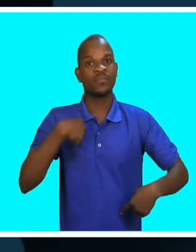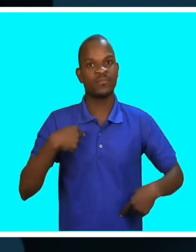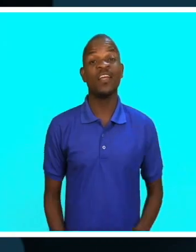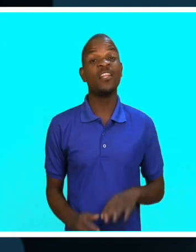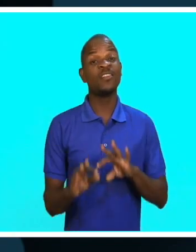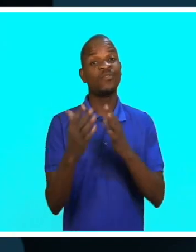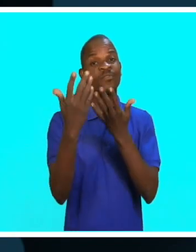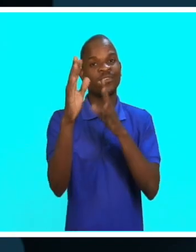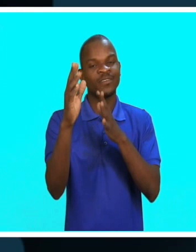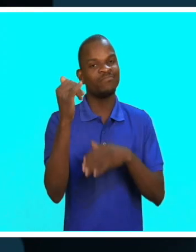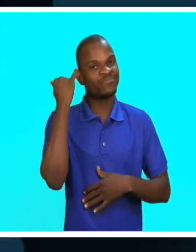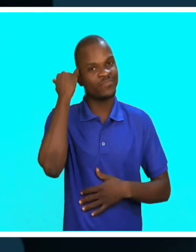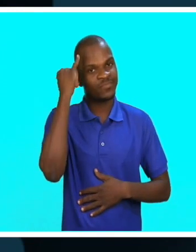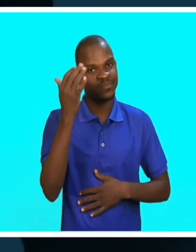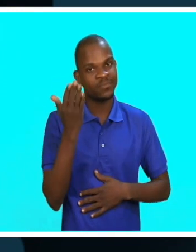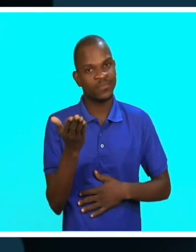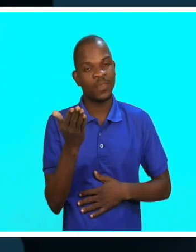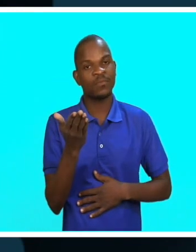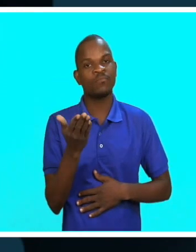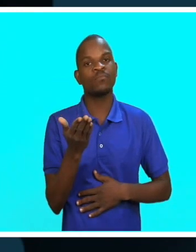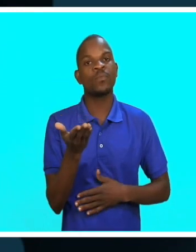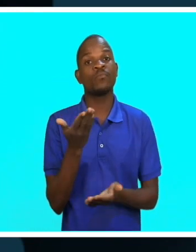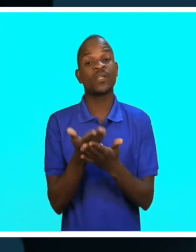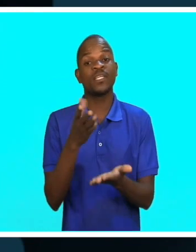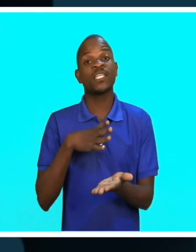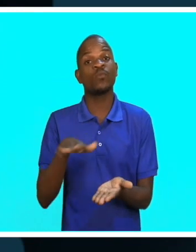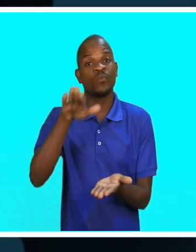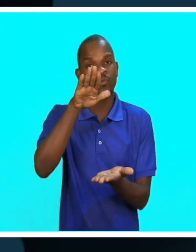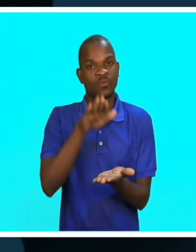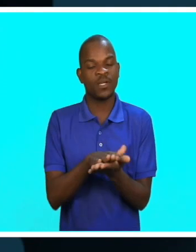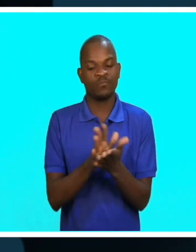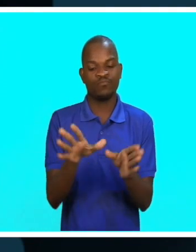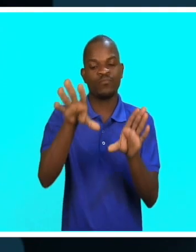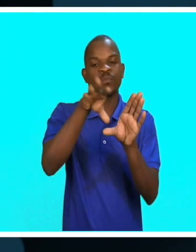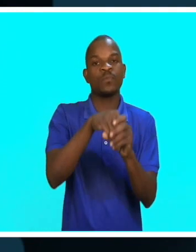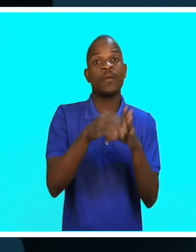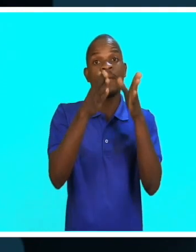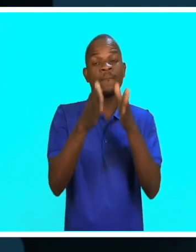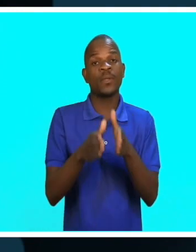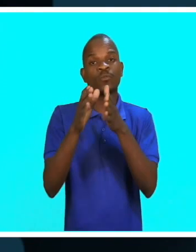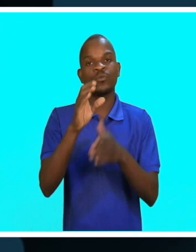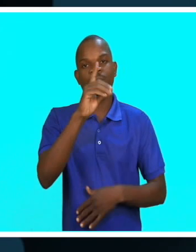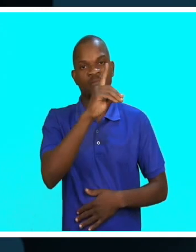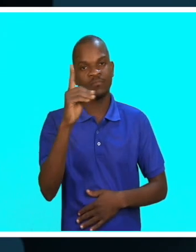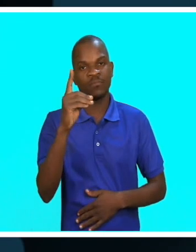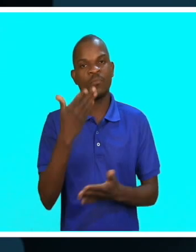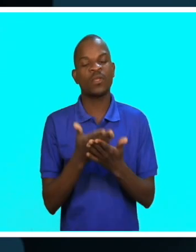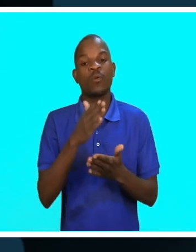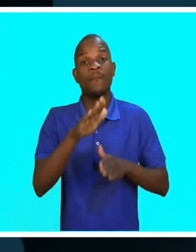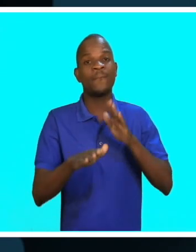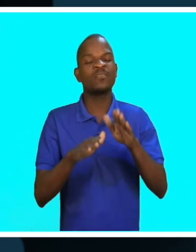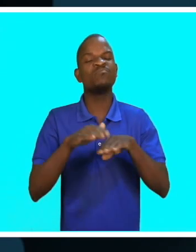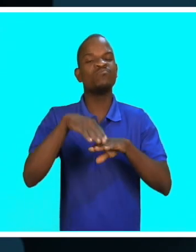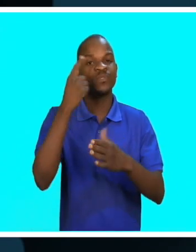Louvar a iniciativa de ter criado um espaço inclusivo para pessoas com deficiência, isso já é um passo muito